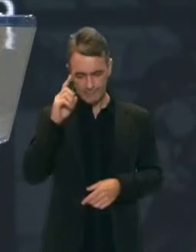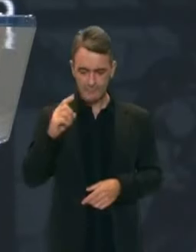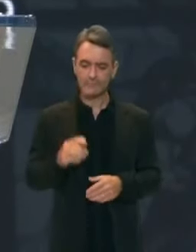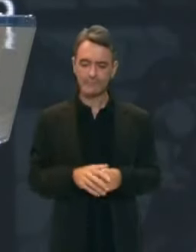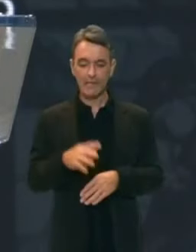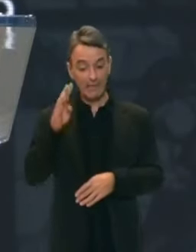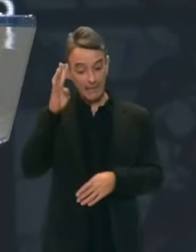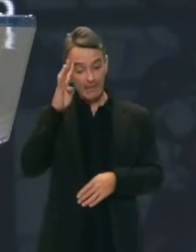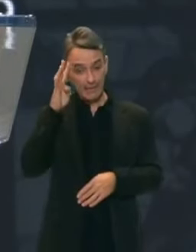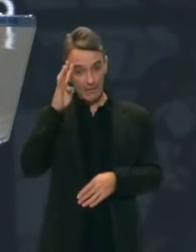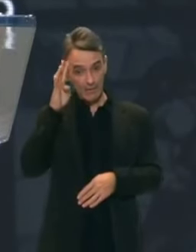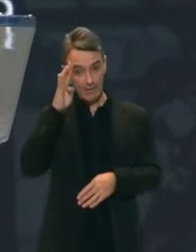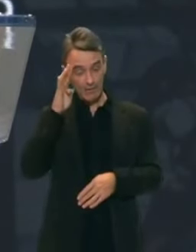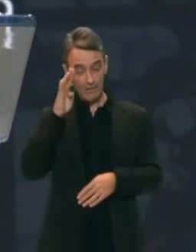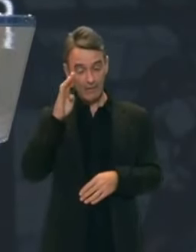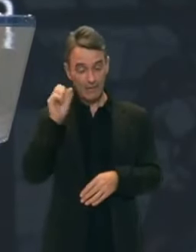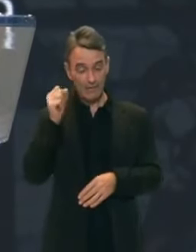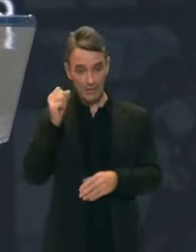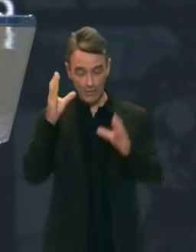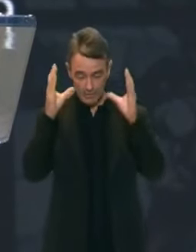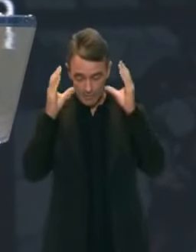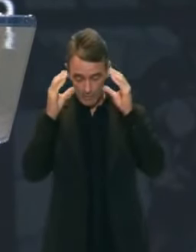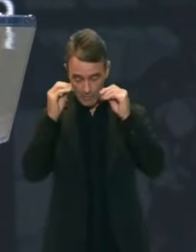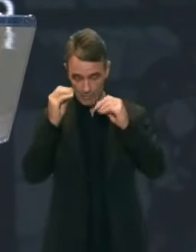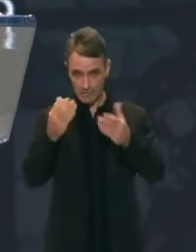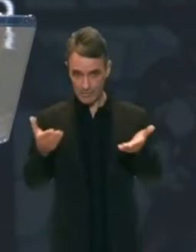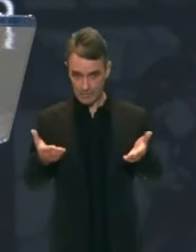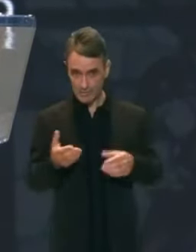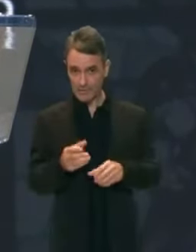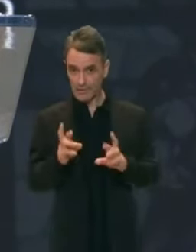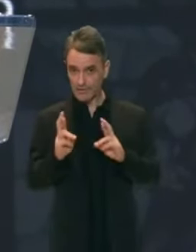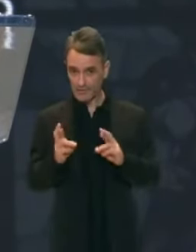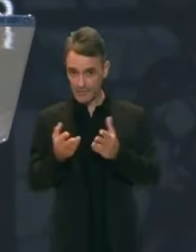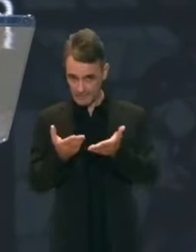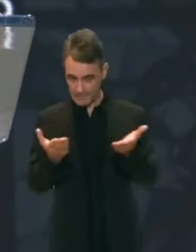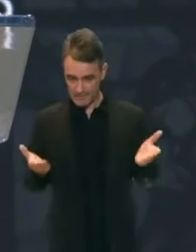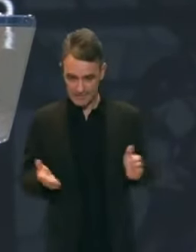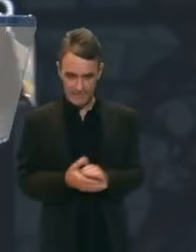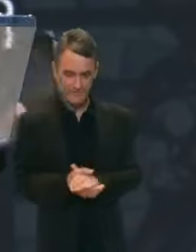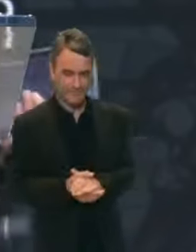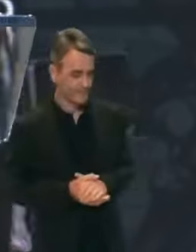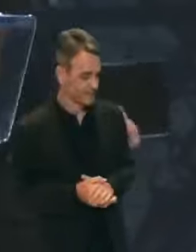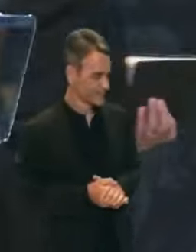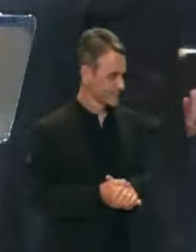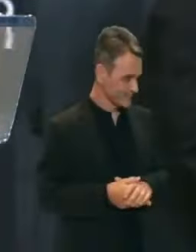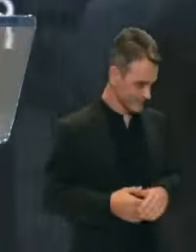quarta-feira, às 20 horas, eu espero você, hein? Fica com Deus.